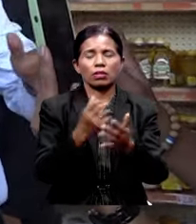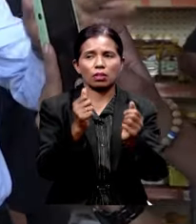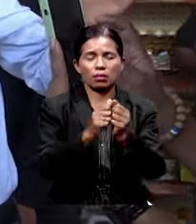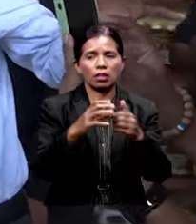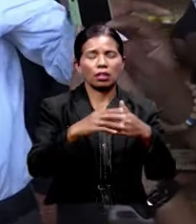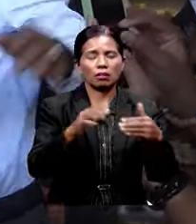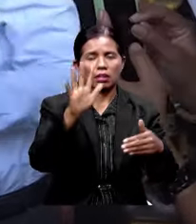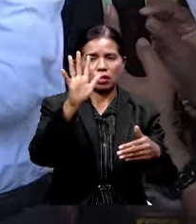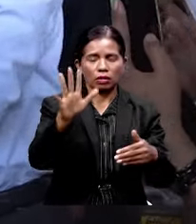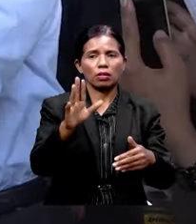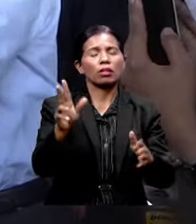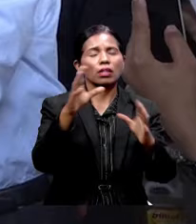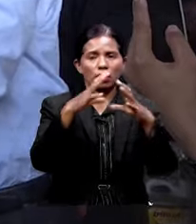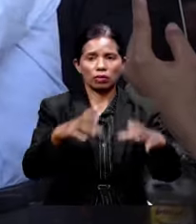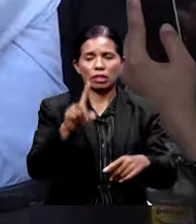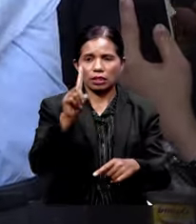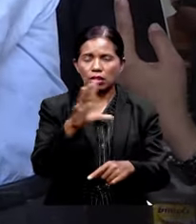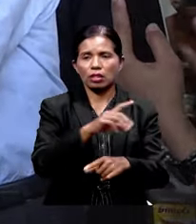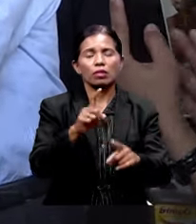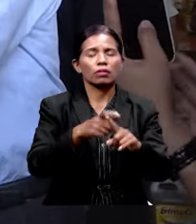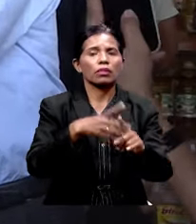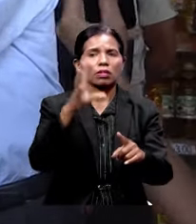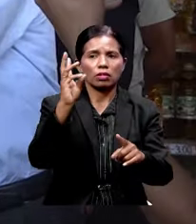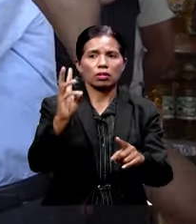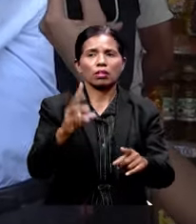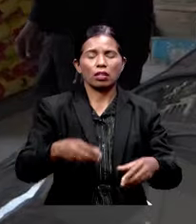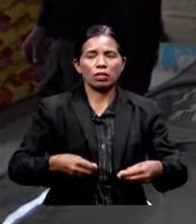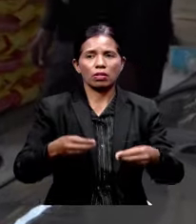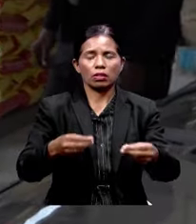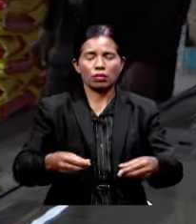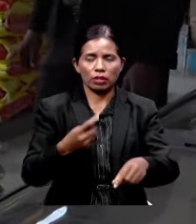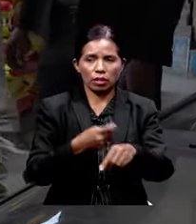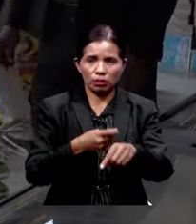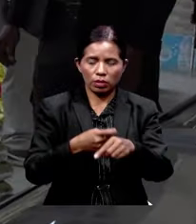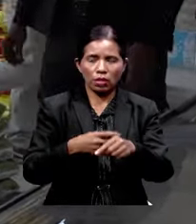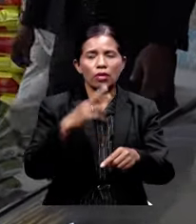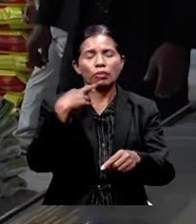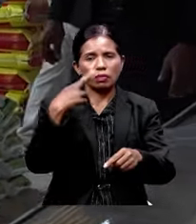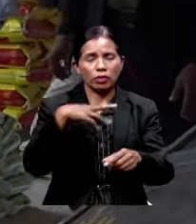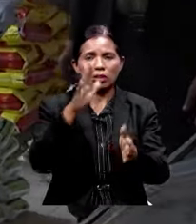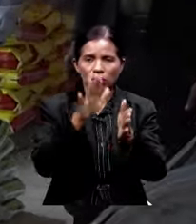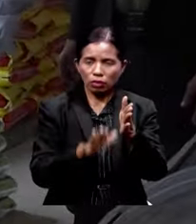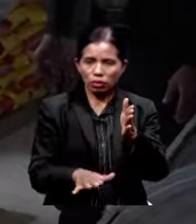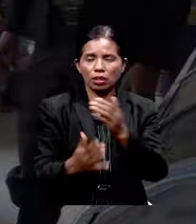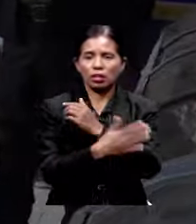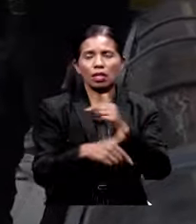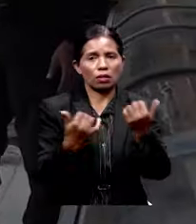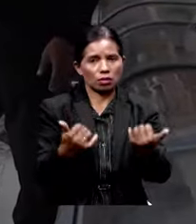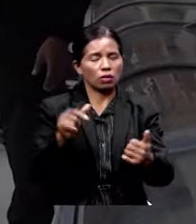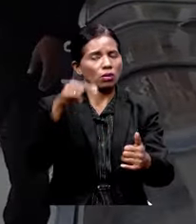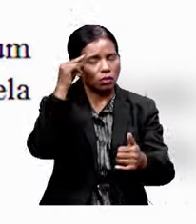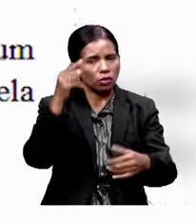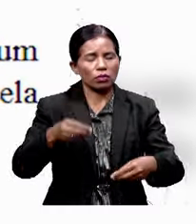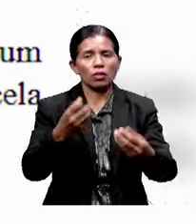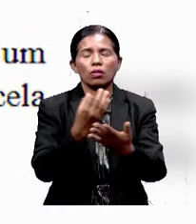saca, Foz quilograma ron resilima. Durante fulanen, o intenção ato normaliza temporariamente folim Foz e relaran. Mas bem, dadão, né? Governo for